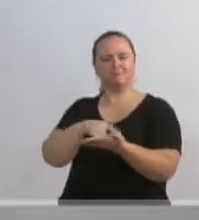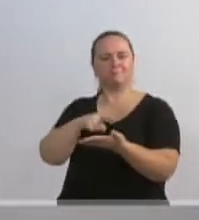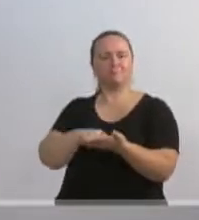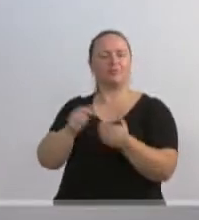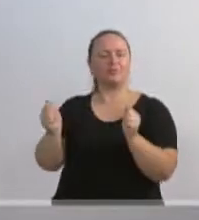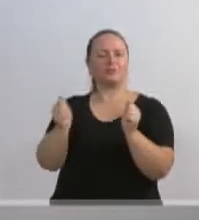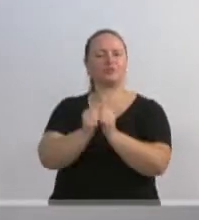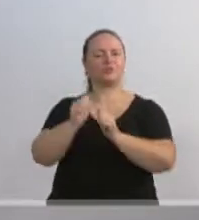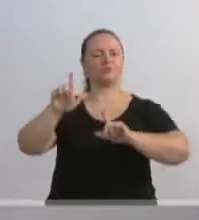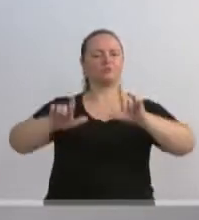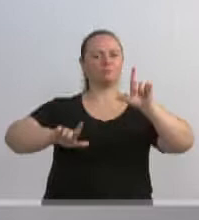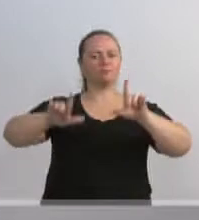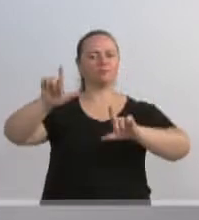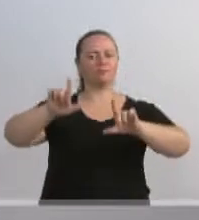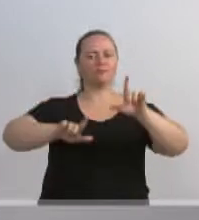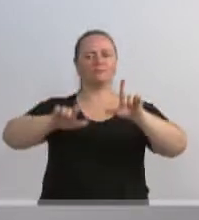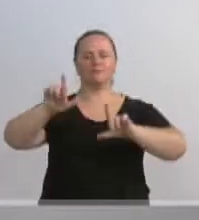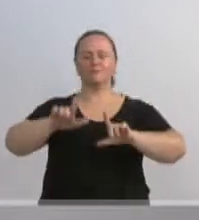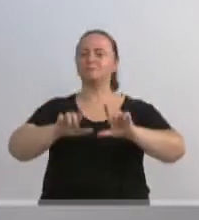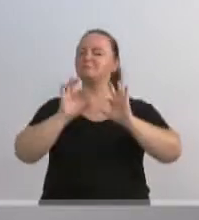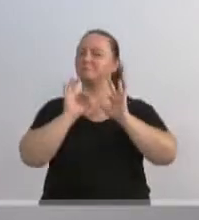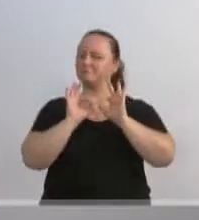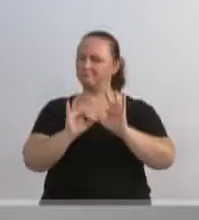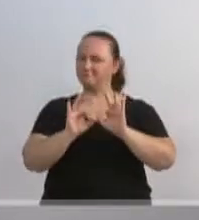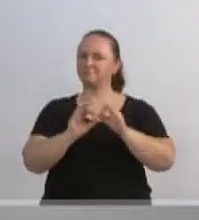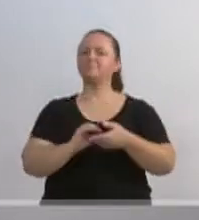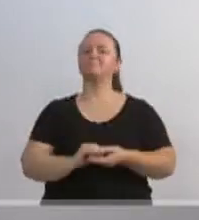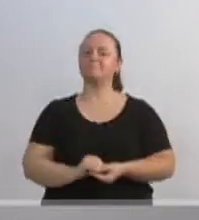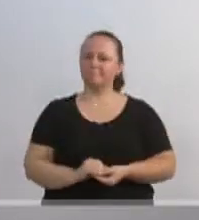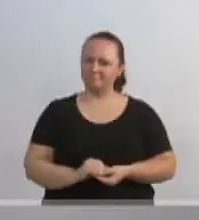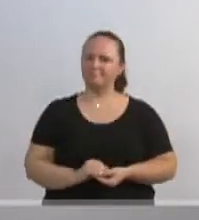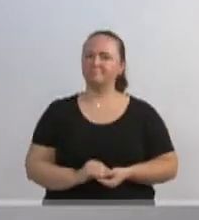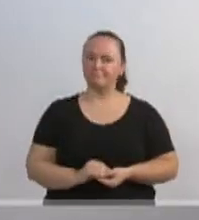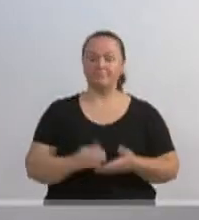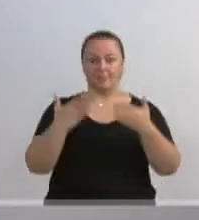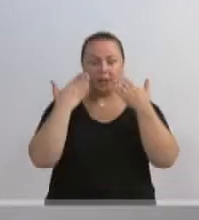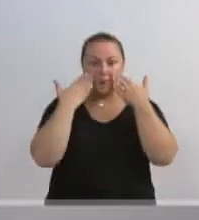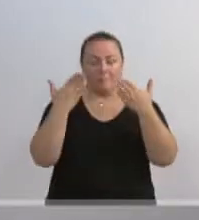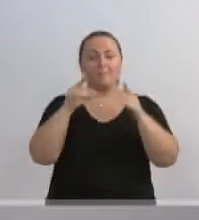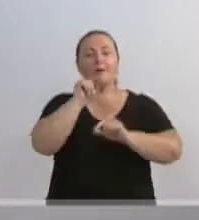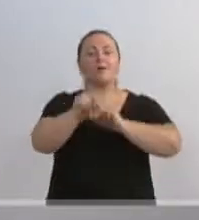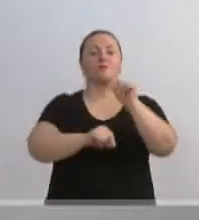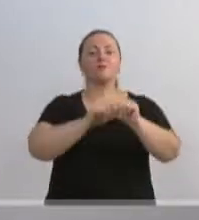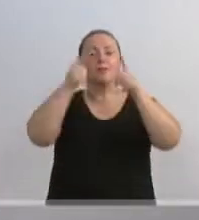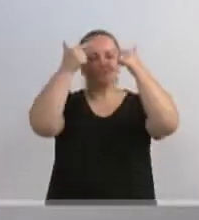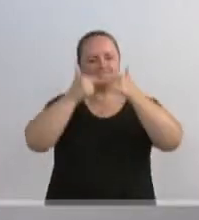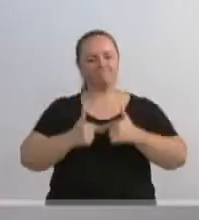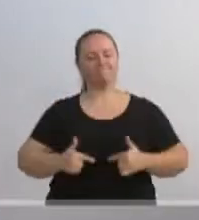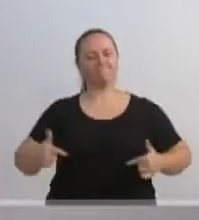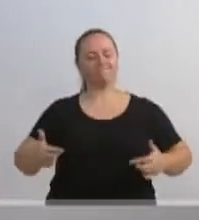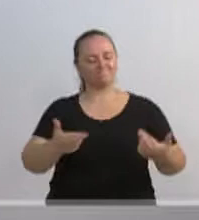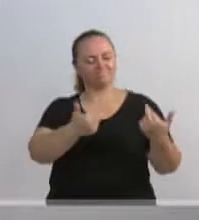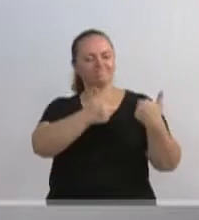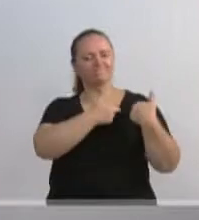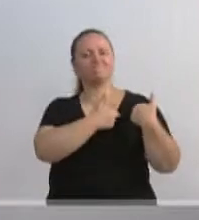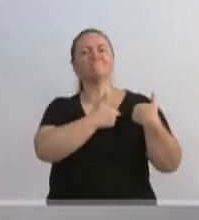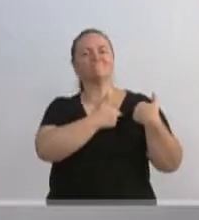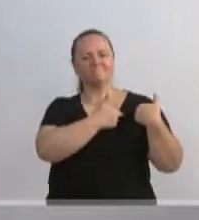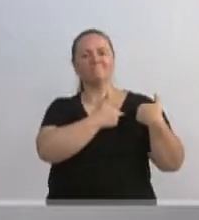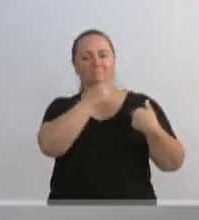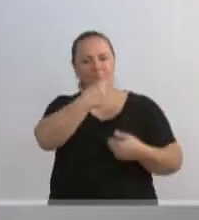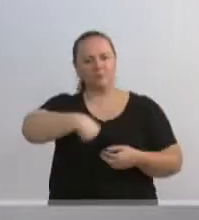a poder acompanhar as licitações vereador alexandre caminha isso é uma demonstração de transparência e responsabilidade de